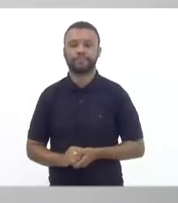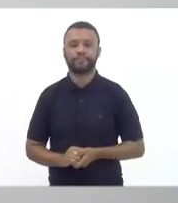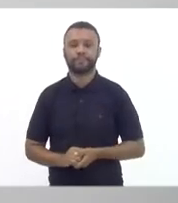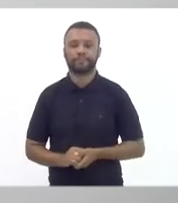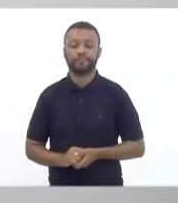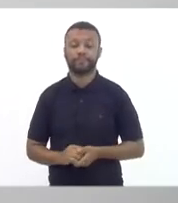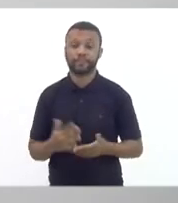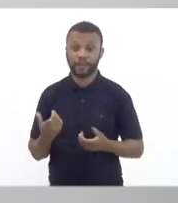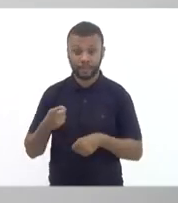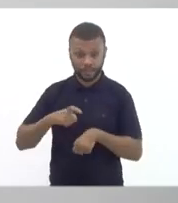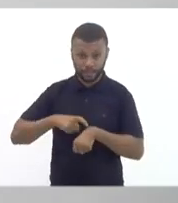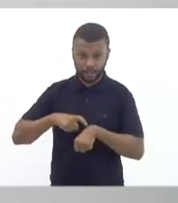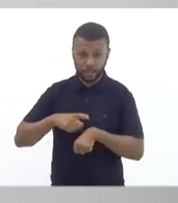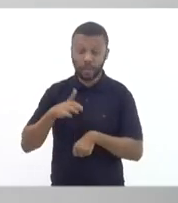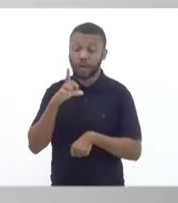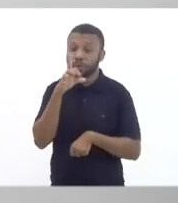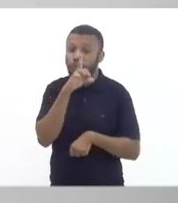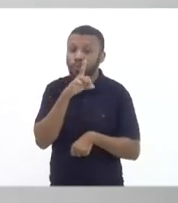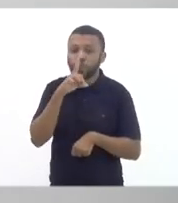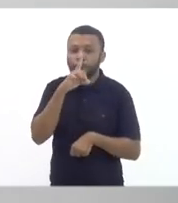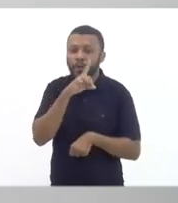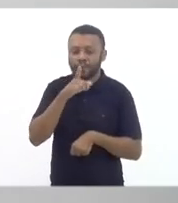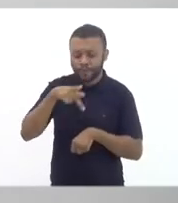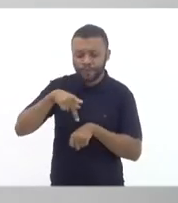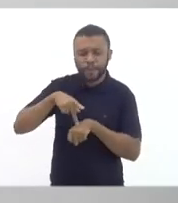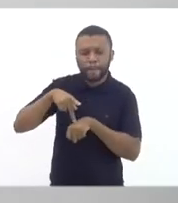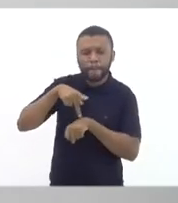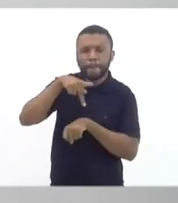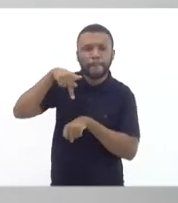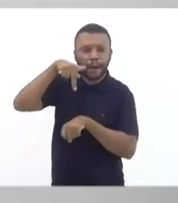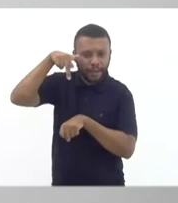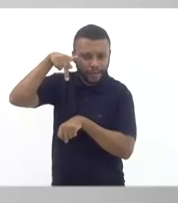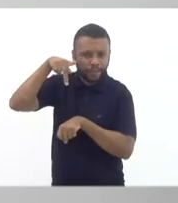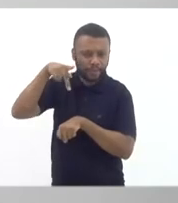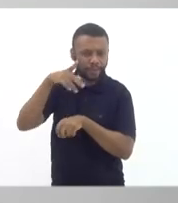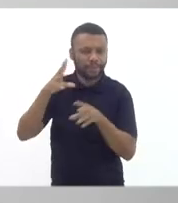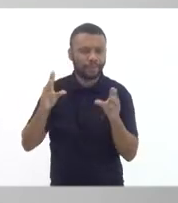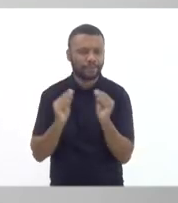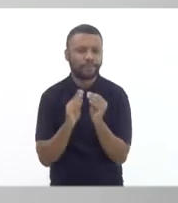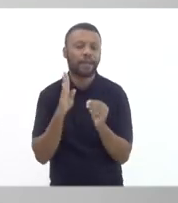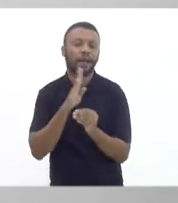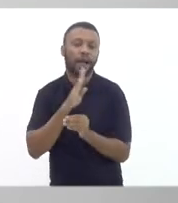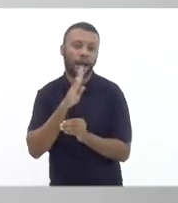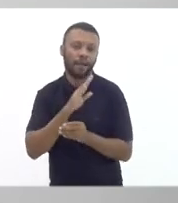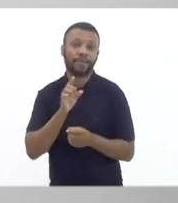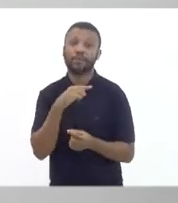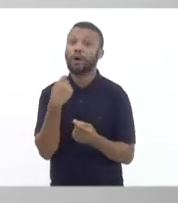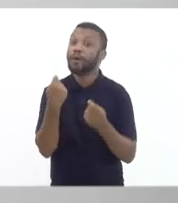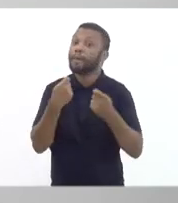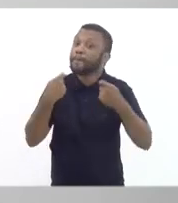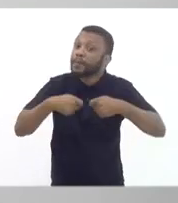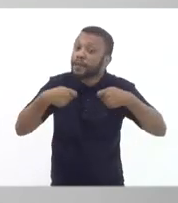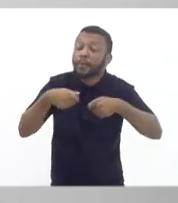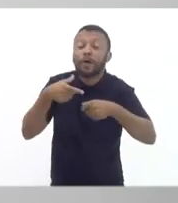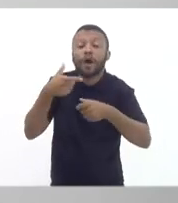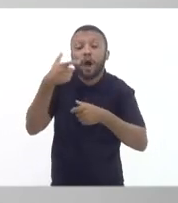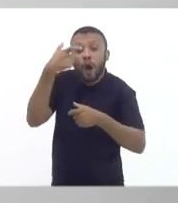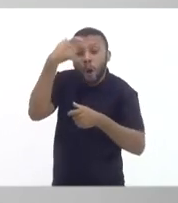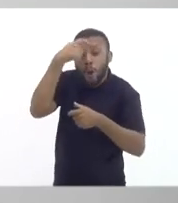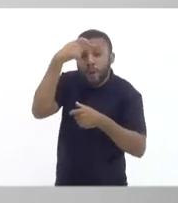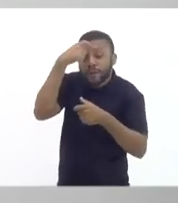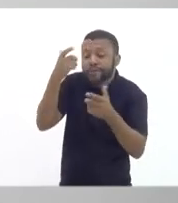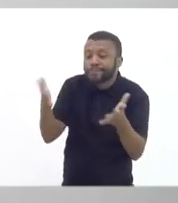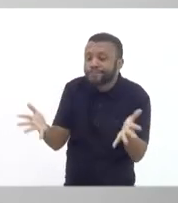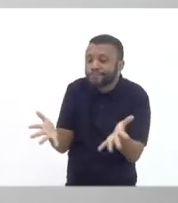Nesse domingo de Páscoa, eu vou falar, serei bem breve, temos que conscientizar não só as